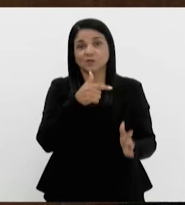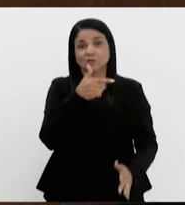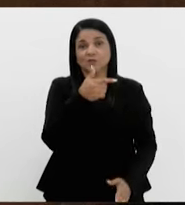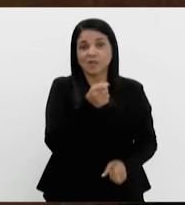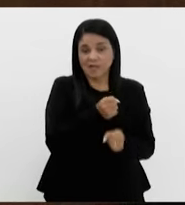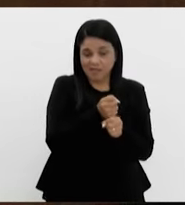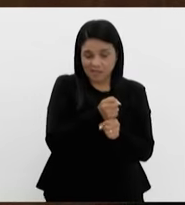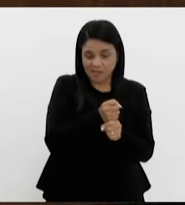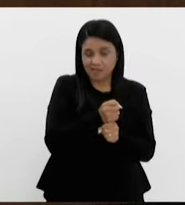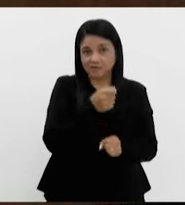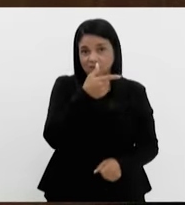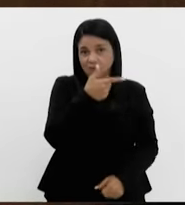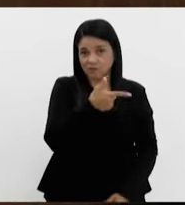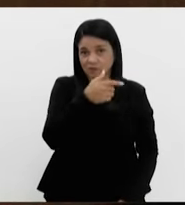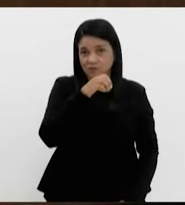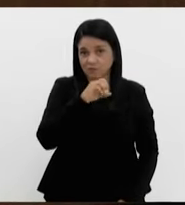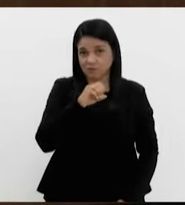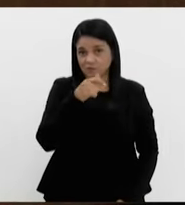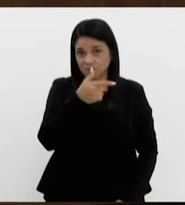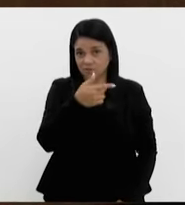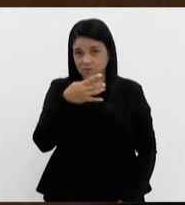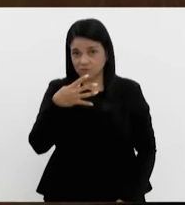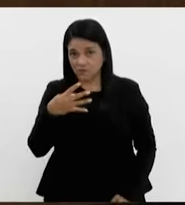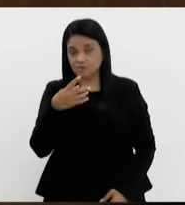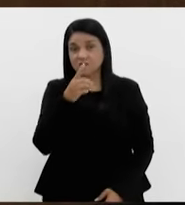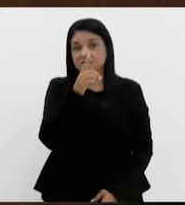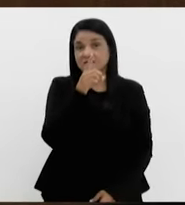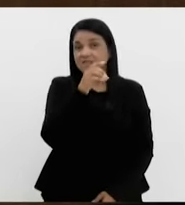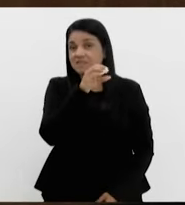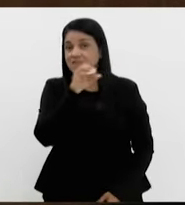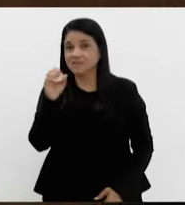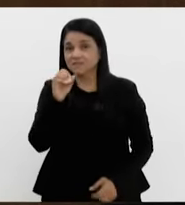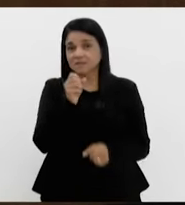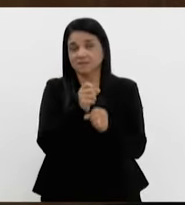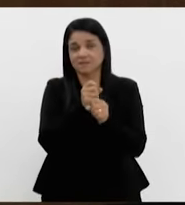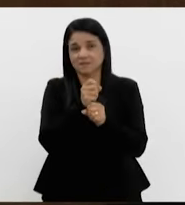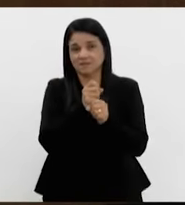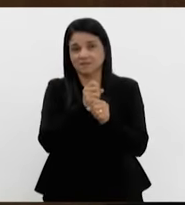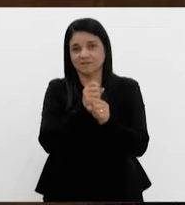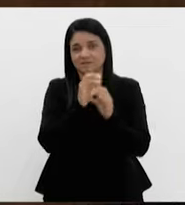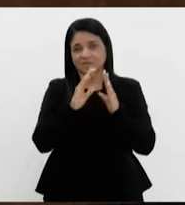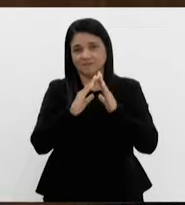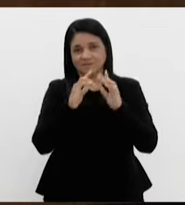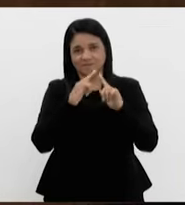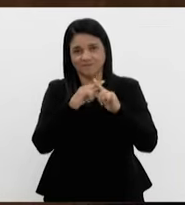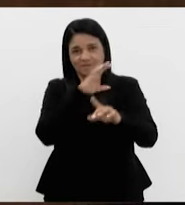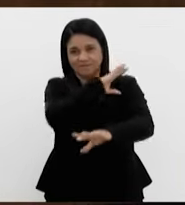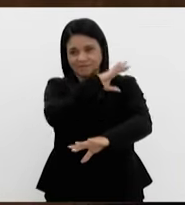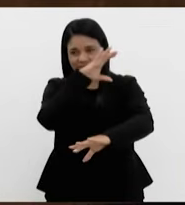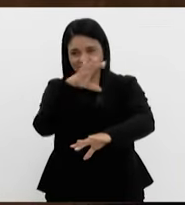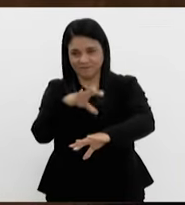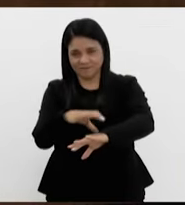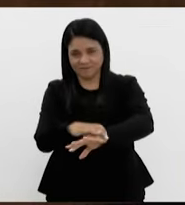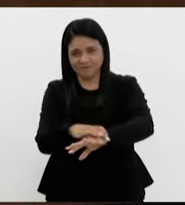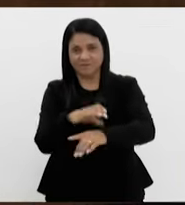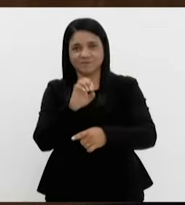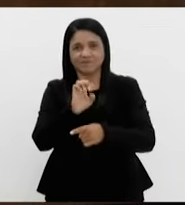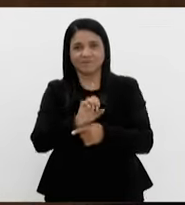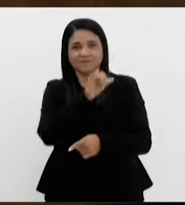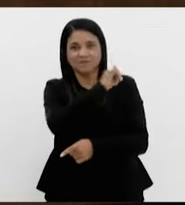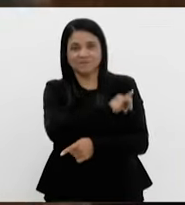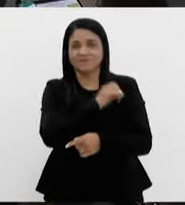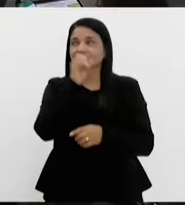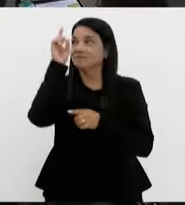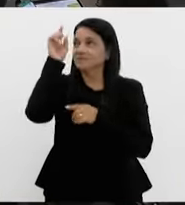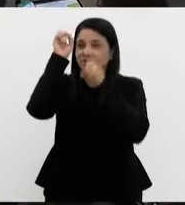2024 como ano do centenário das Assembleias de Deus no estado do Rio de Janeiro. Deus abençoe a